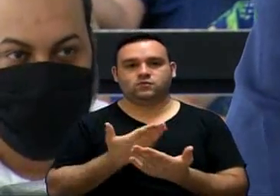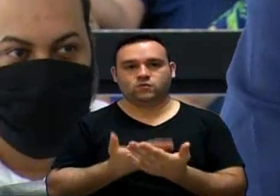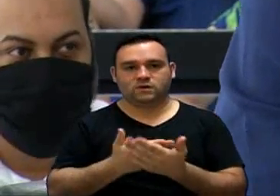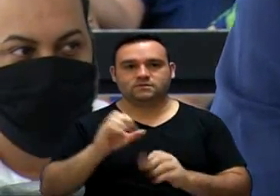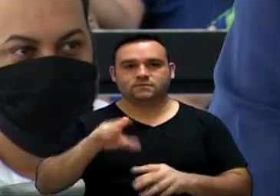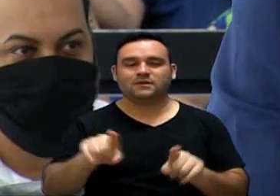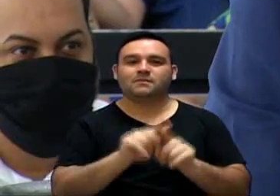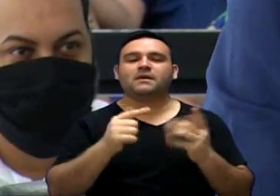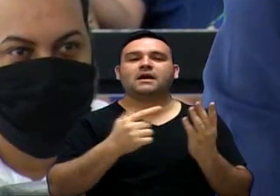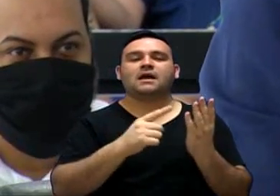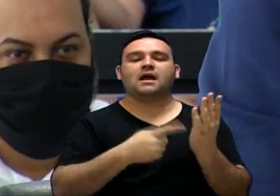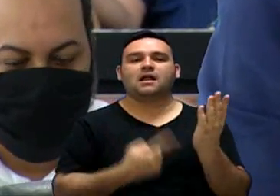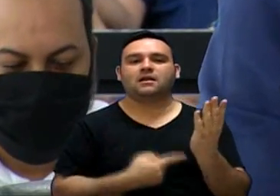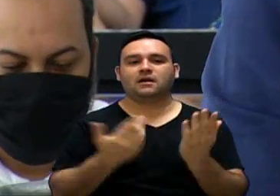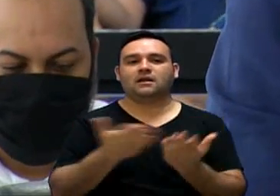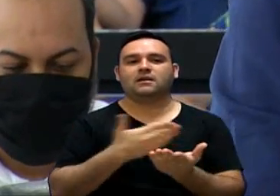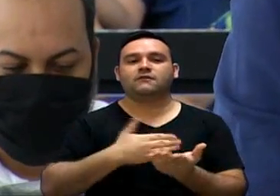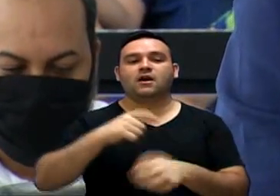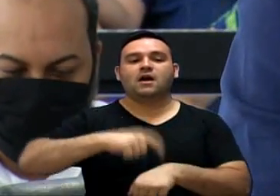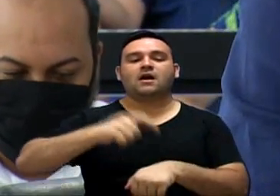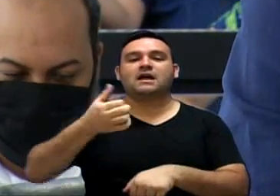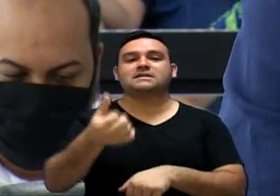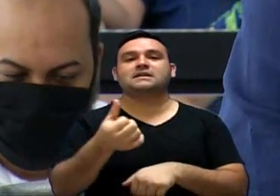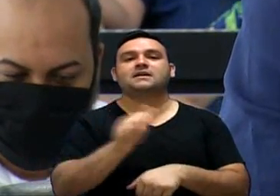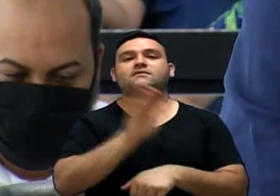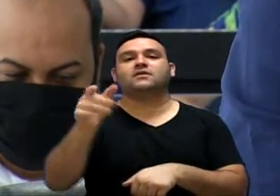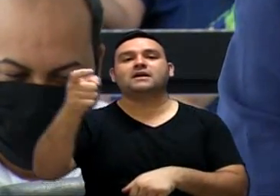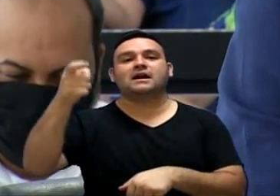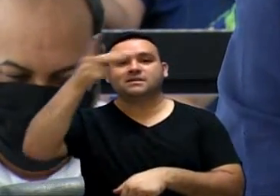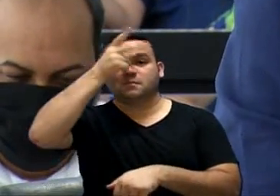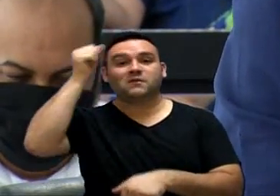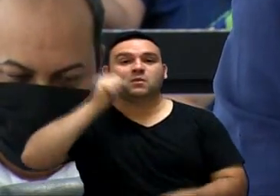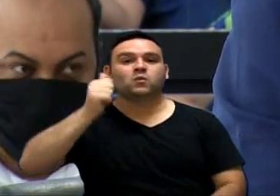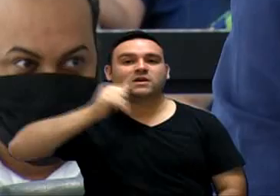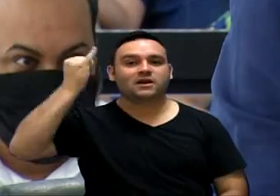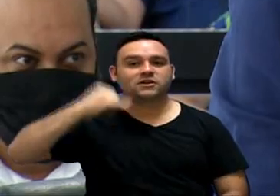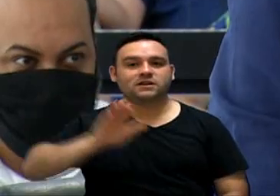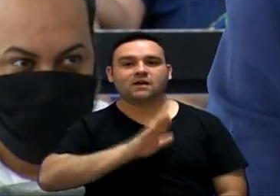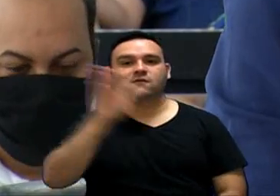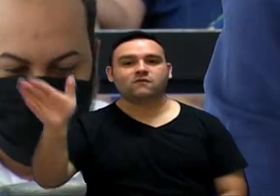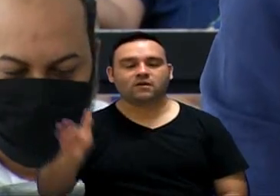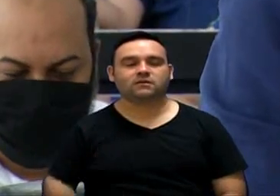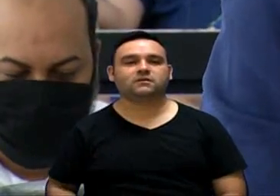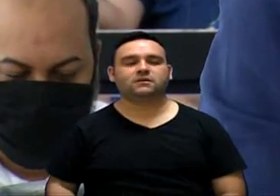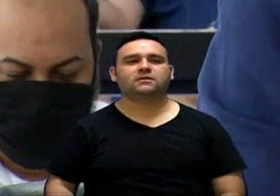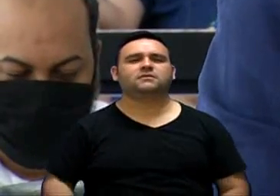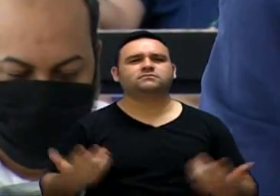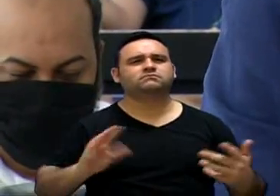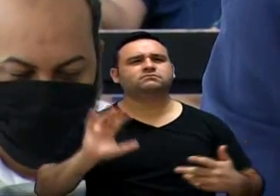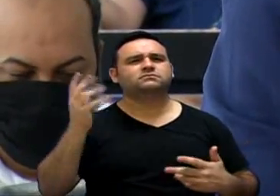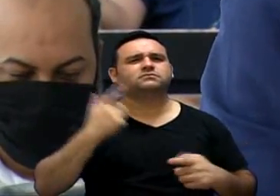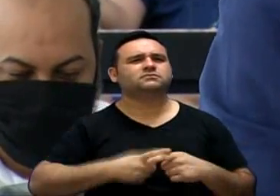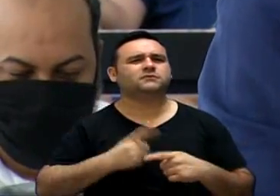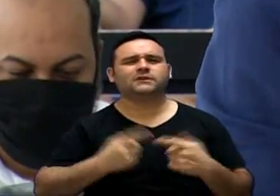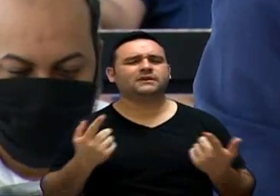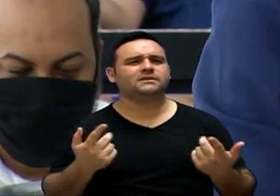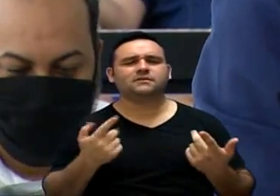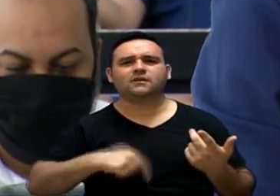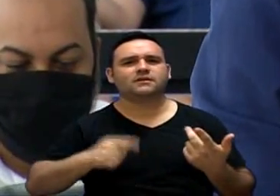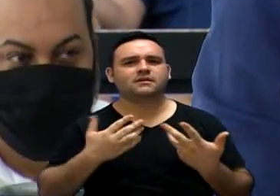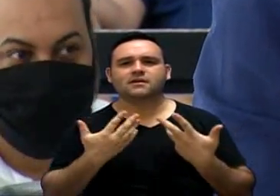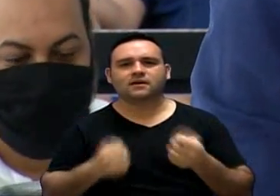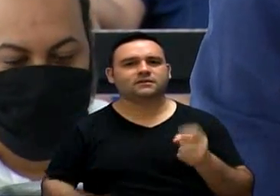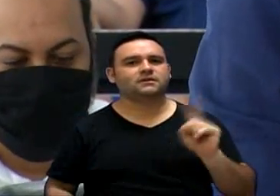dos livros didáticos, 6 horas da manhã, na casa da ex-prefeita Jaqueline. Essa situação é, assim,